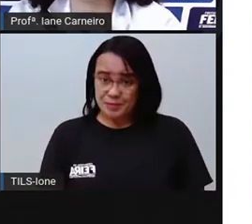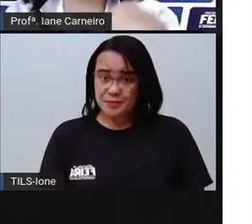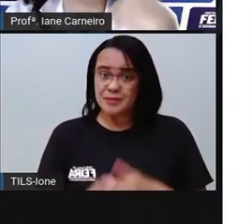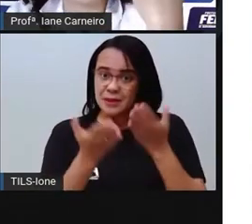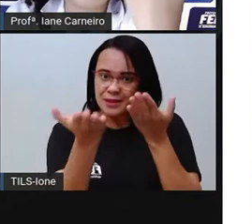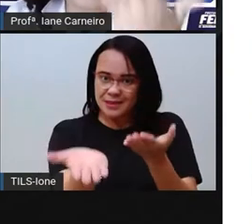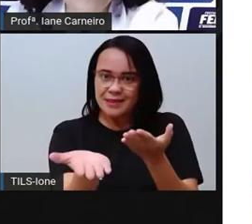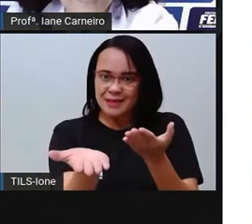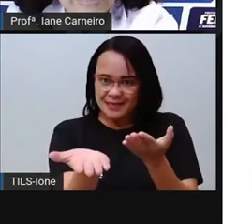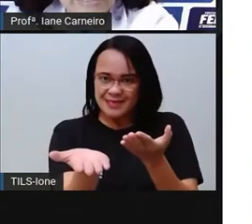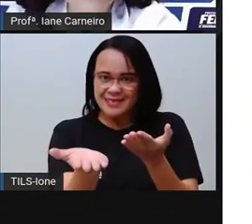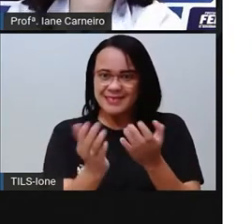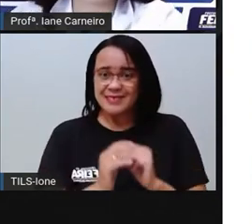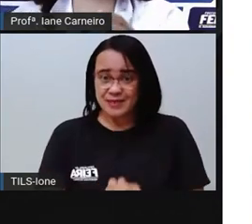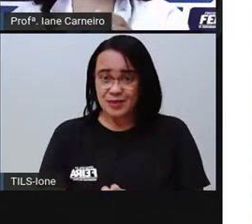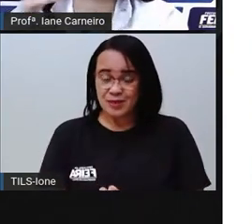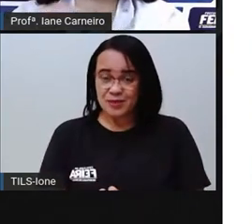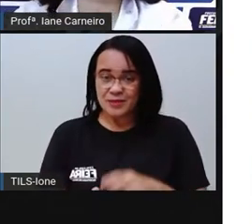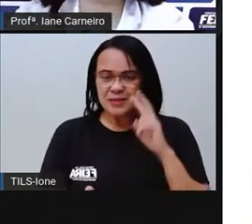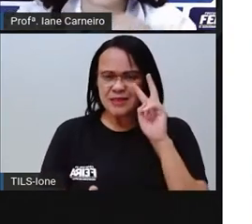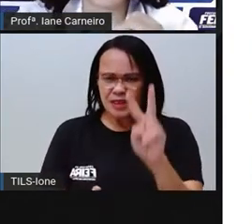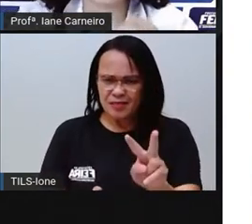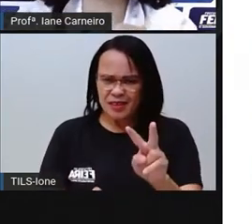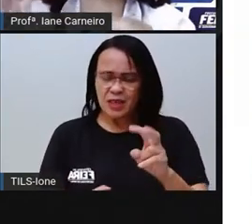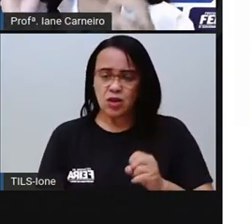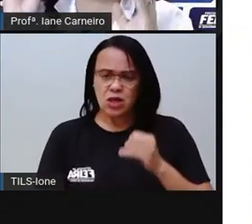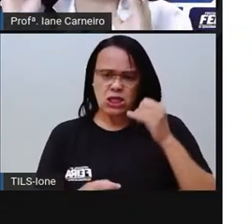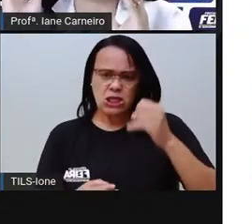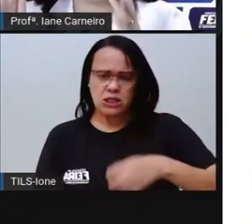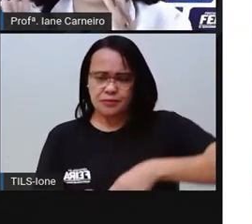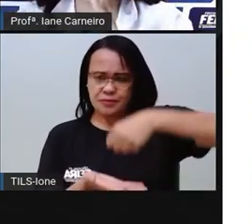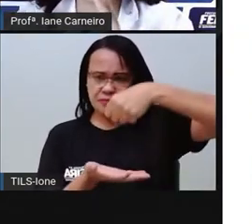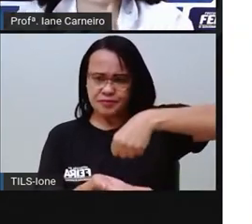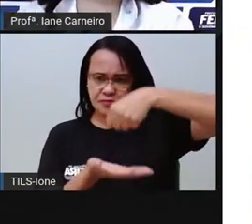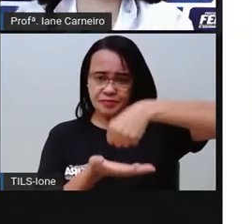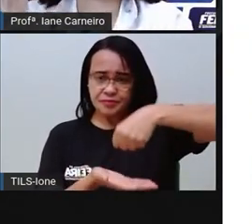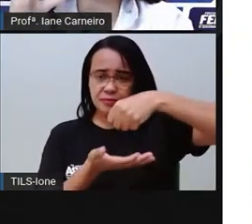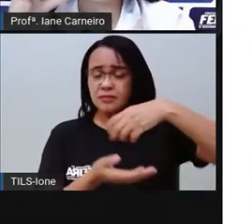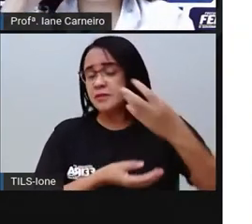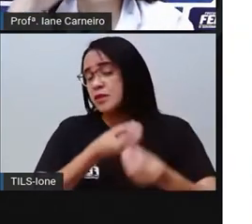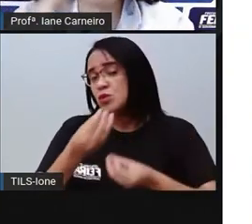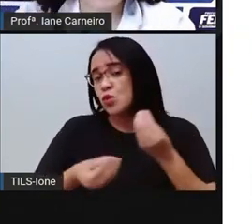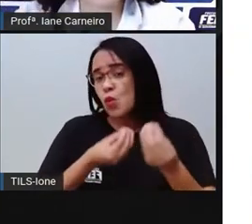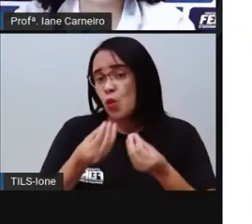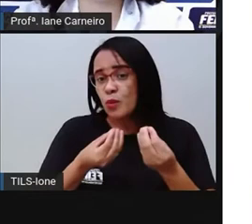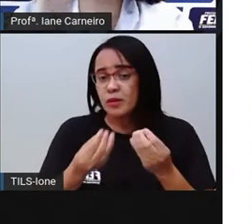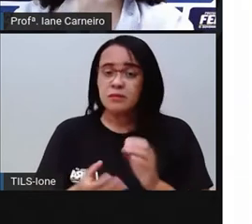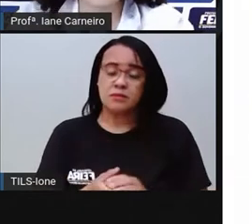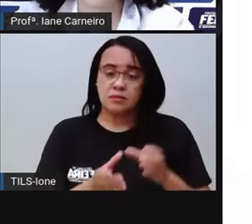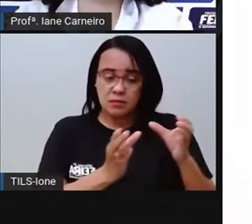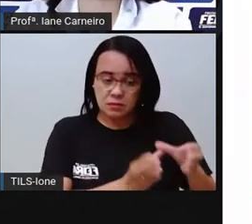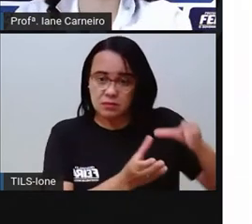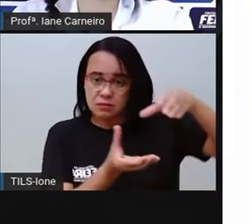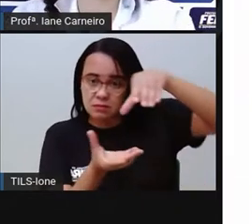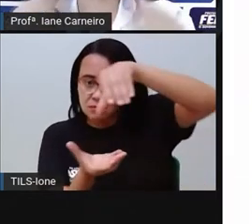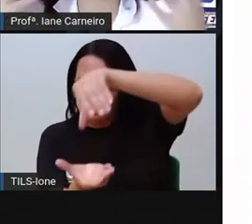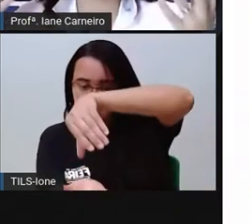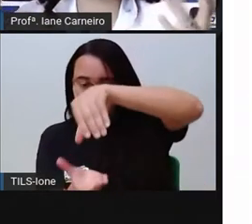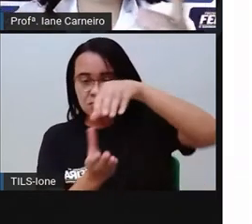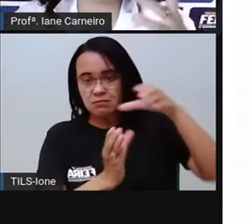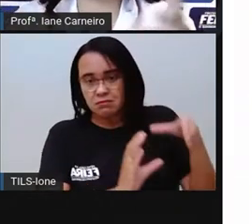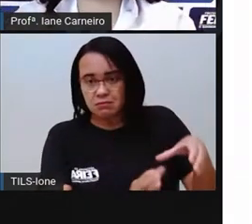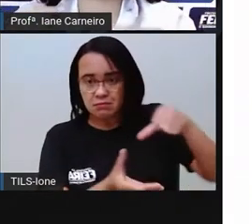que tiver lá dentro, aqueles saquinhos abertos, o ideal é que coloque num vaso com tampa, né?